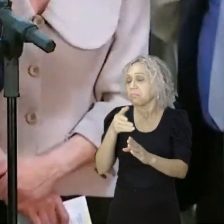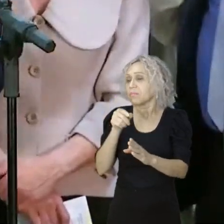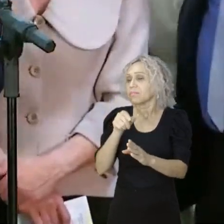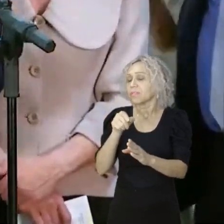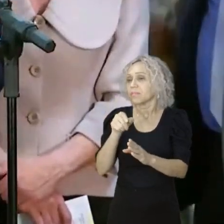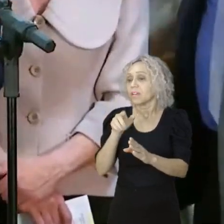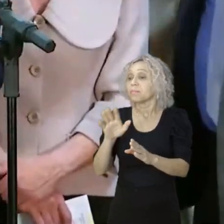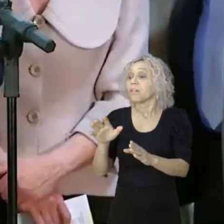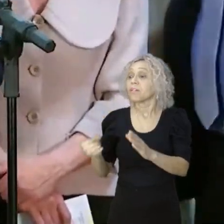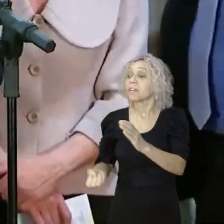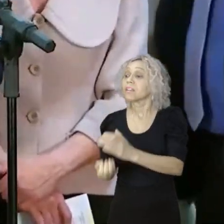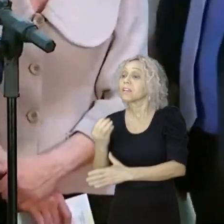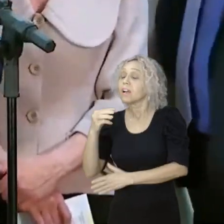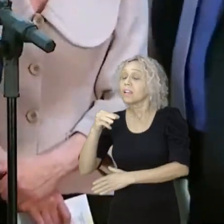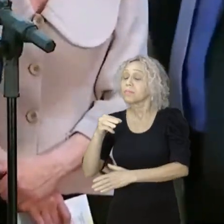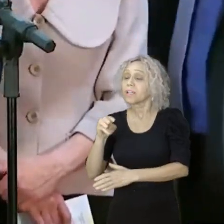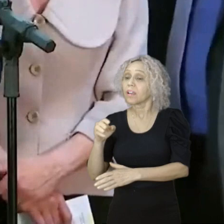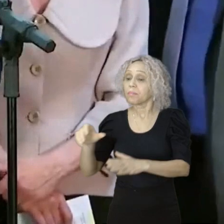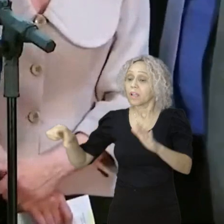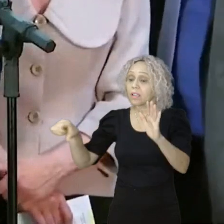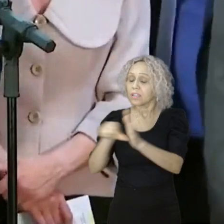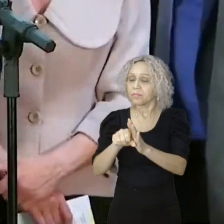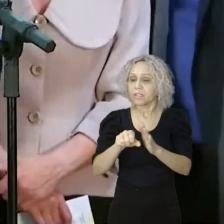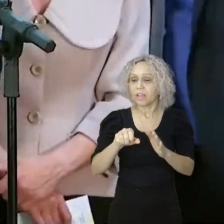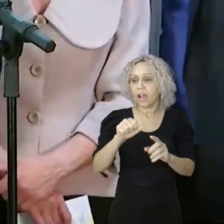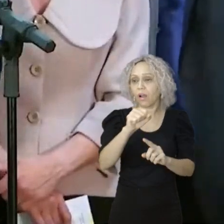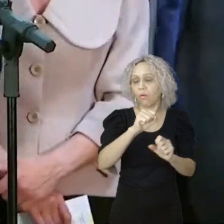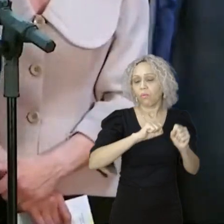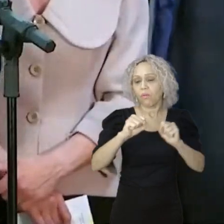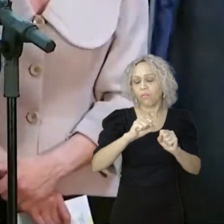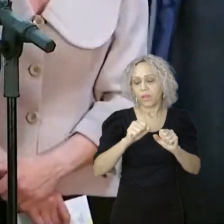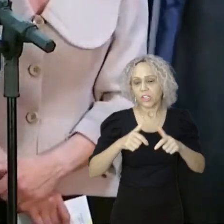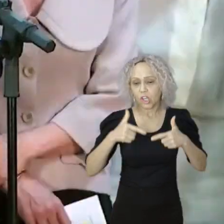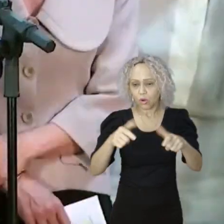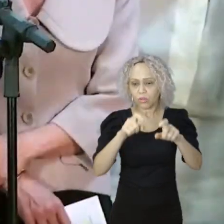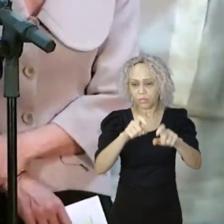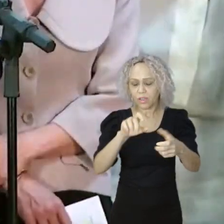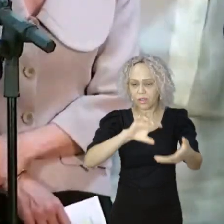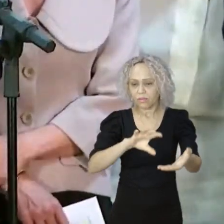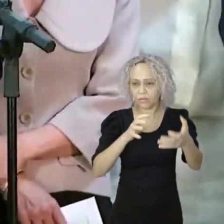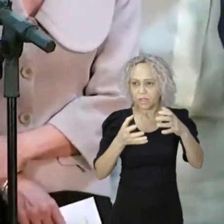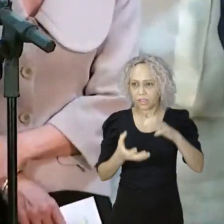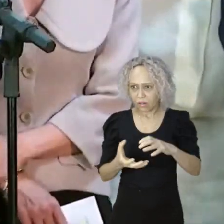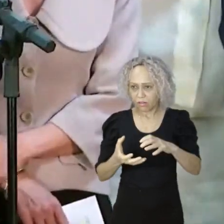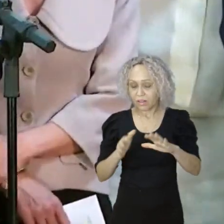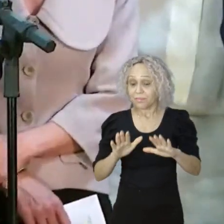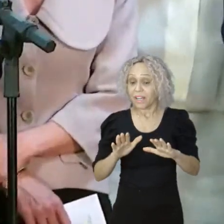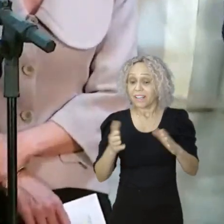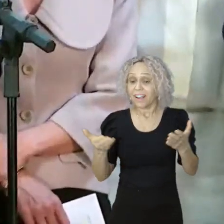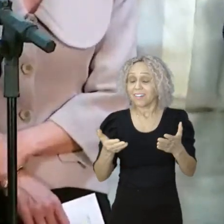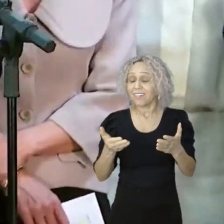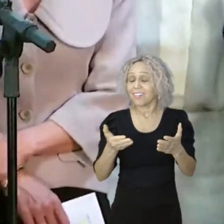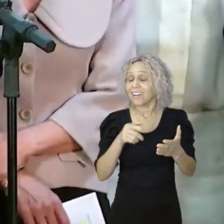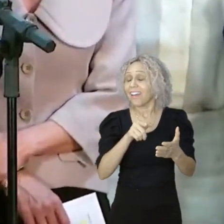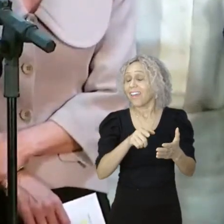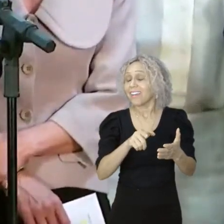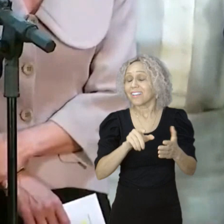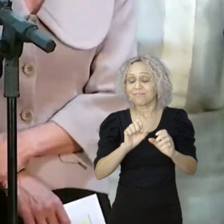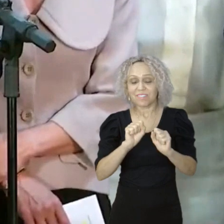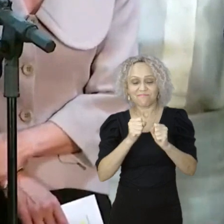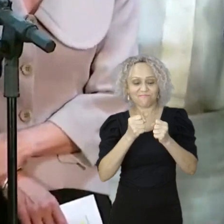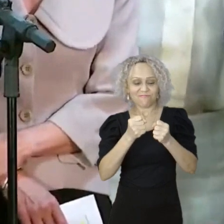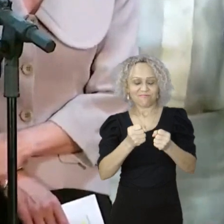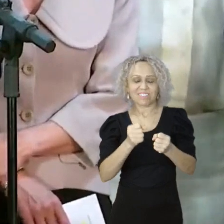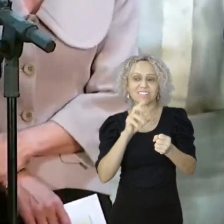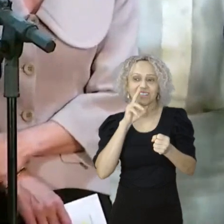para criminalizar os movimentos que lutam pela reforma agrária, mas que sai mais fortalecido ainda.